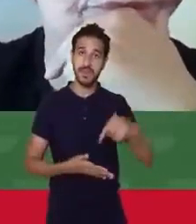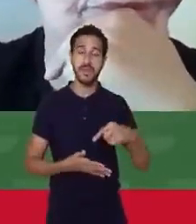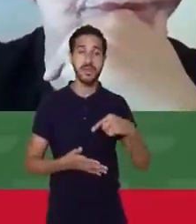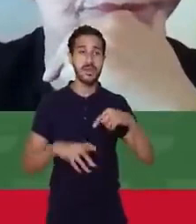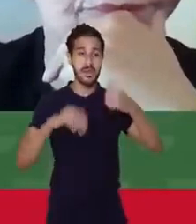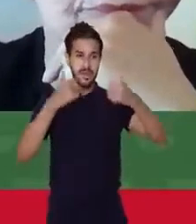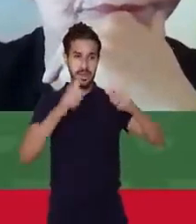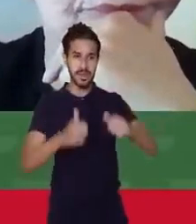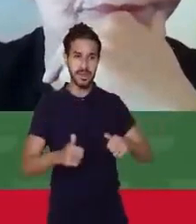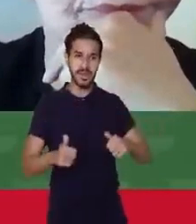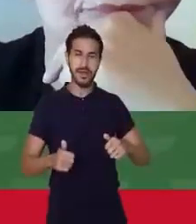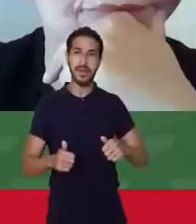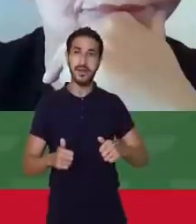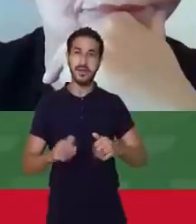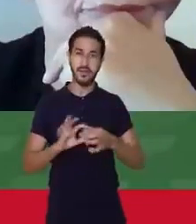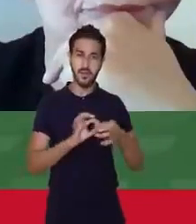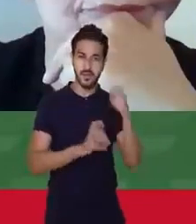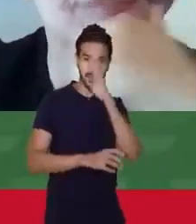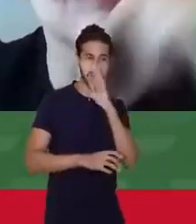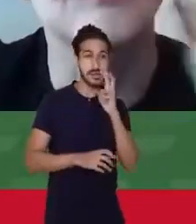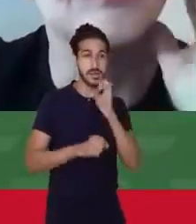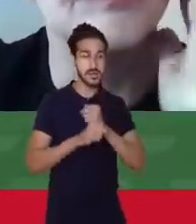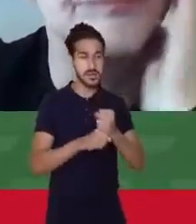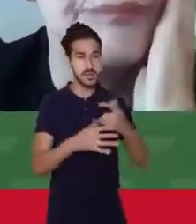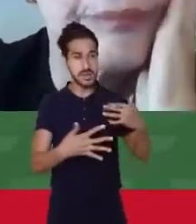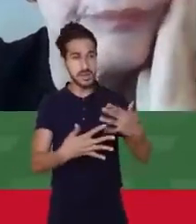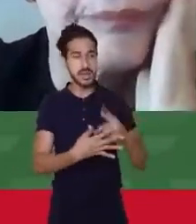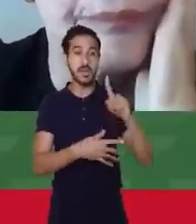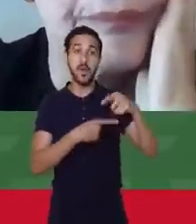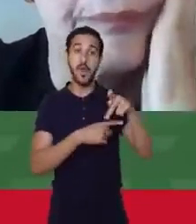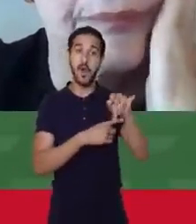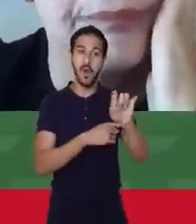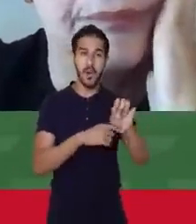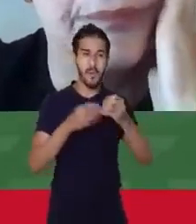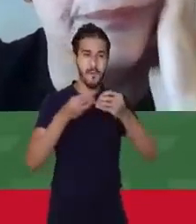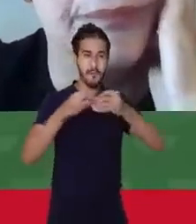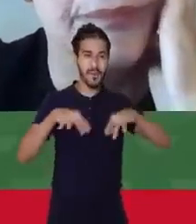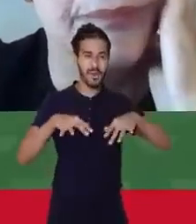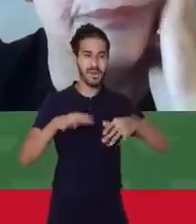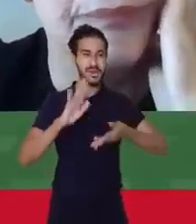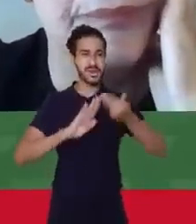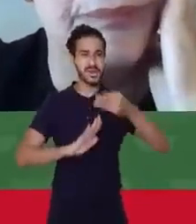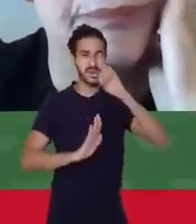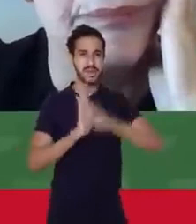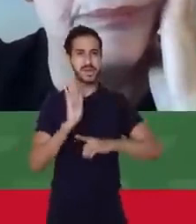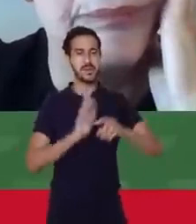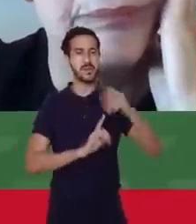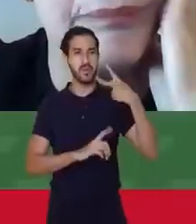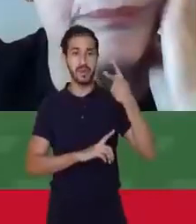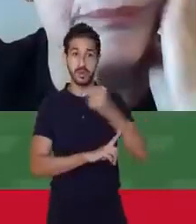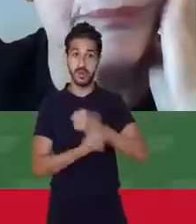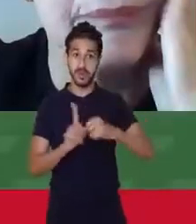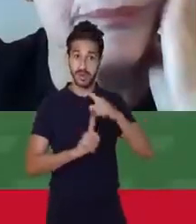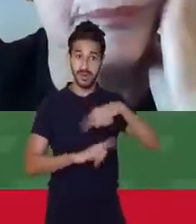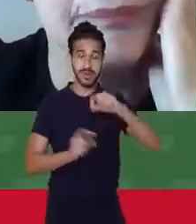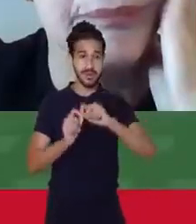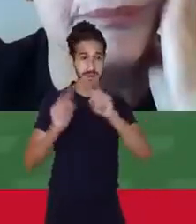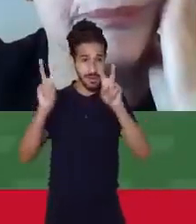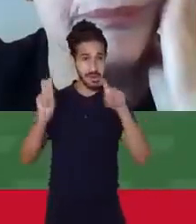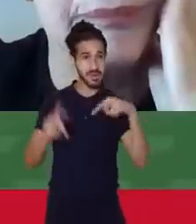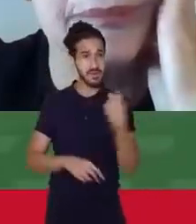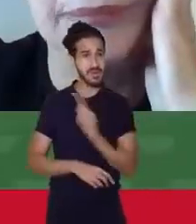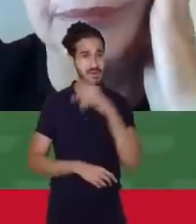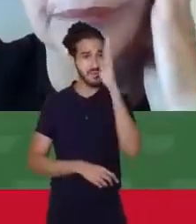nessa análise, depois de 5 anos de golpe e de desastres das políticas sociais para o Brasil, foi isso que fizeram com o nosso